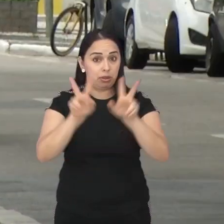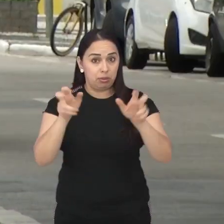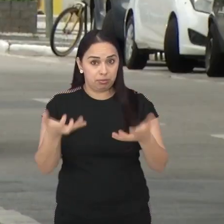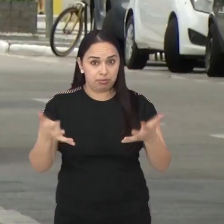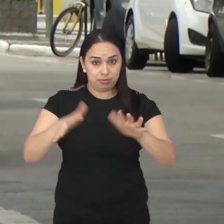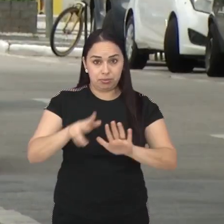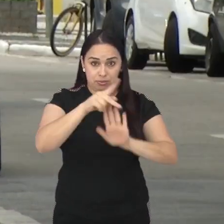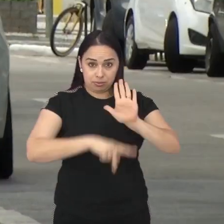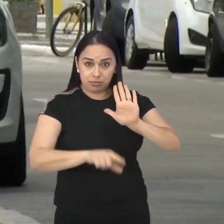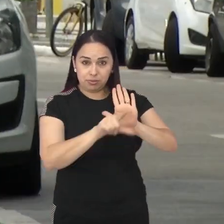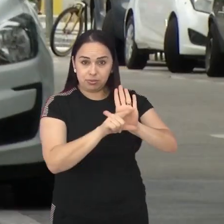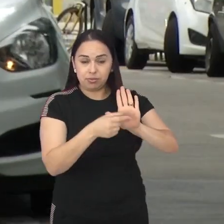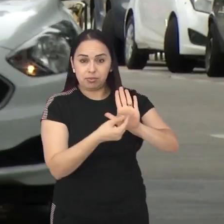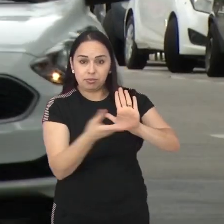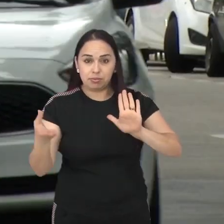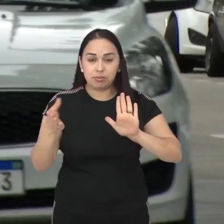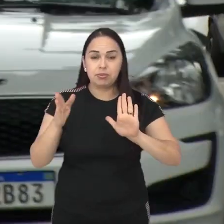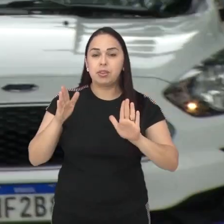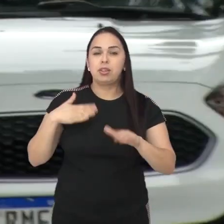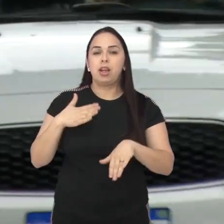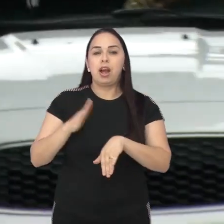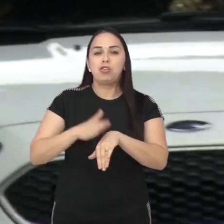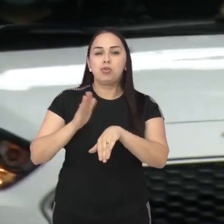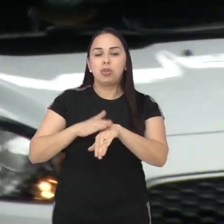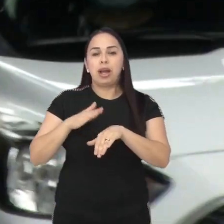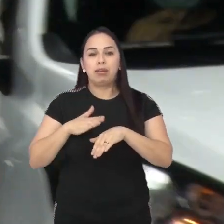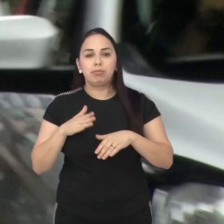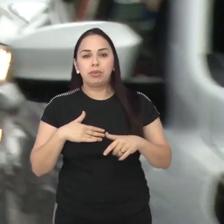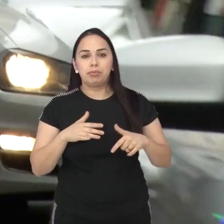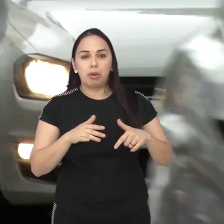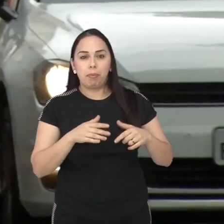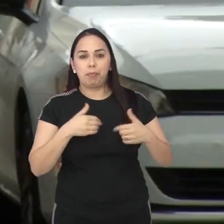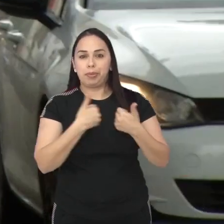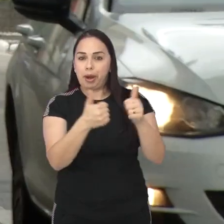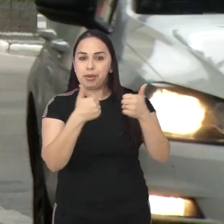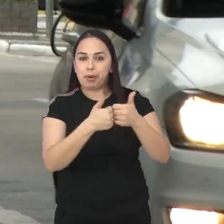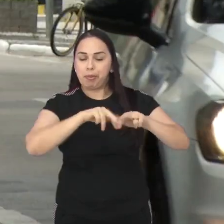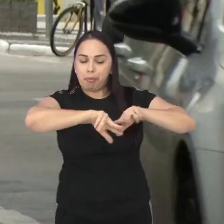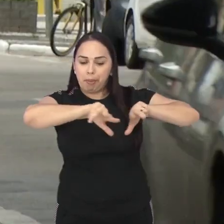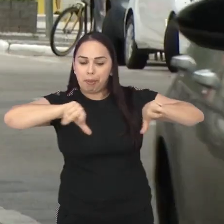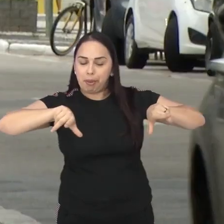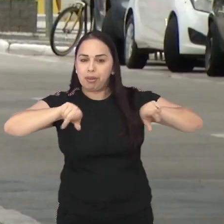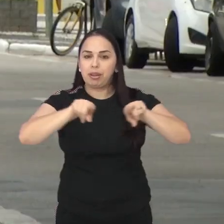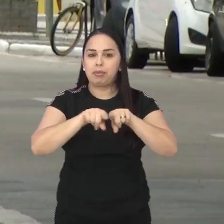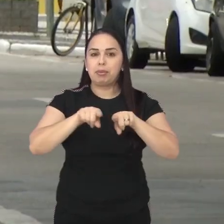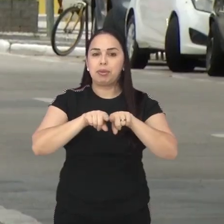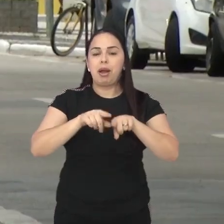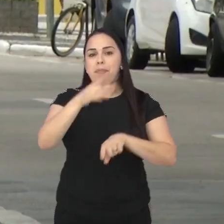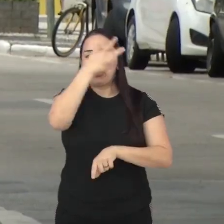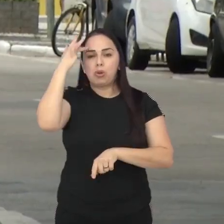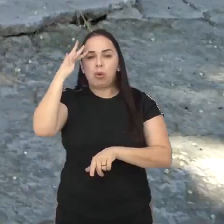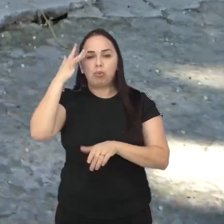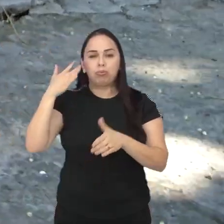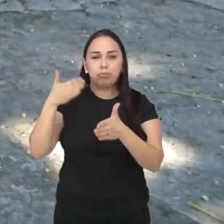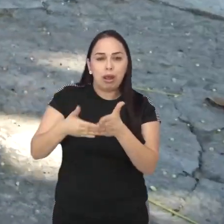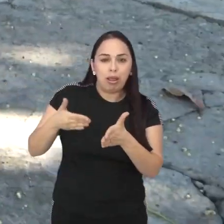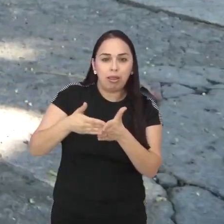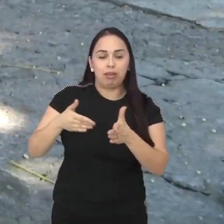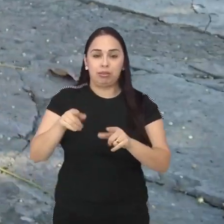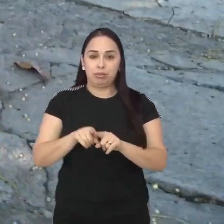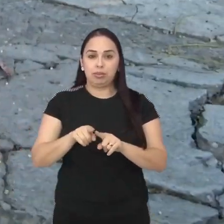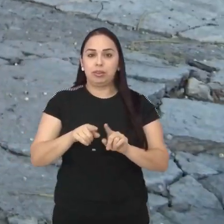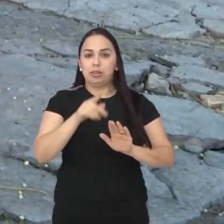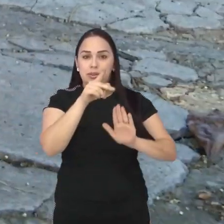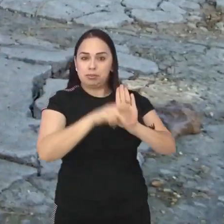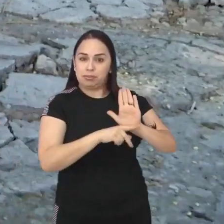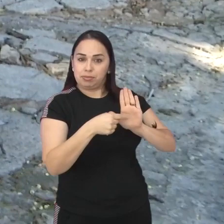um projeto de lei pretende facilitar o transporte e deslocamento de pessoas com deficiência pela cidade. A